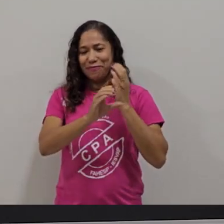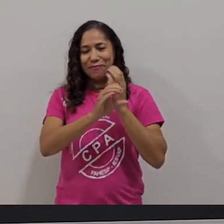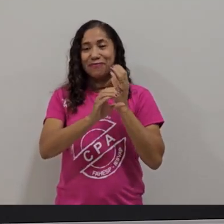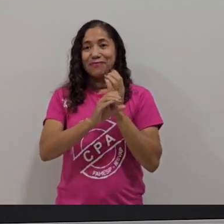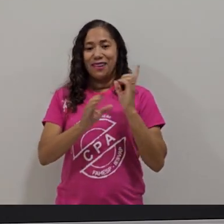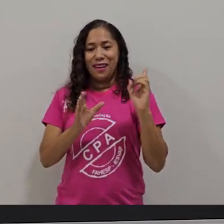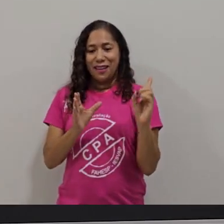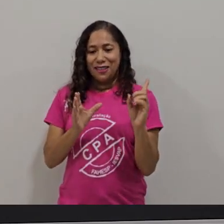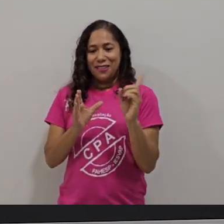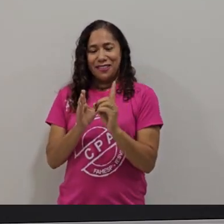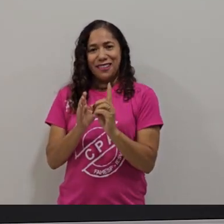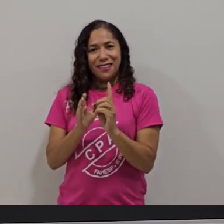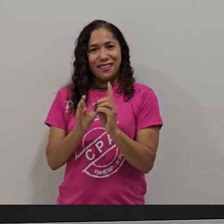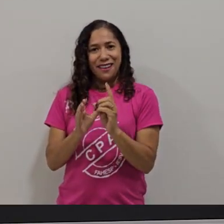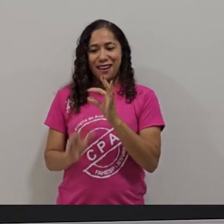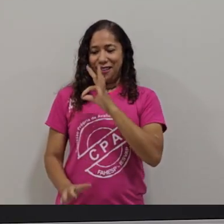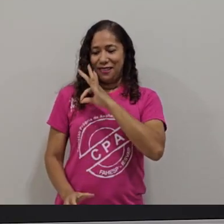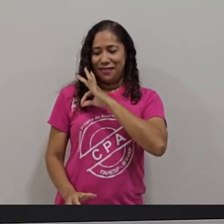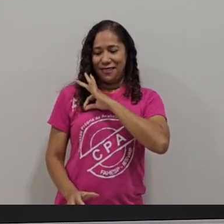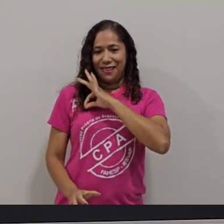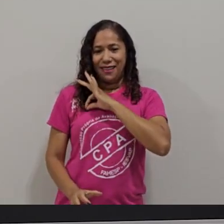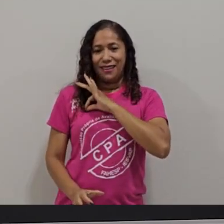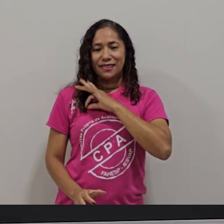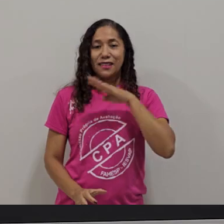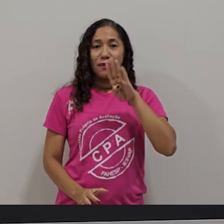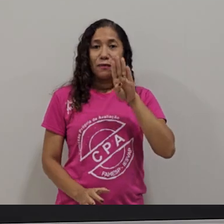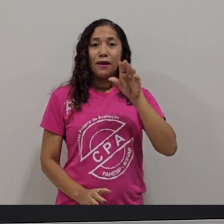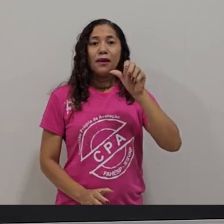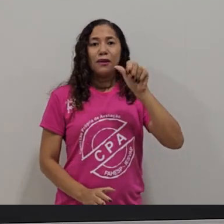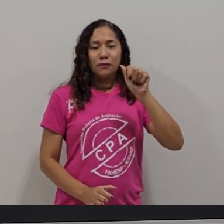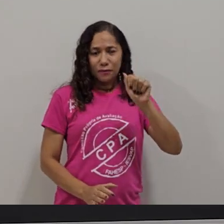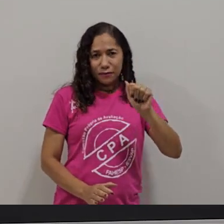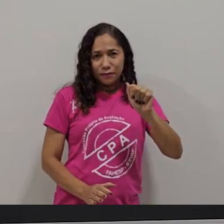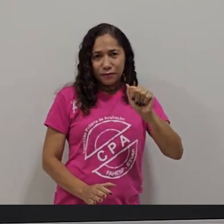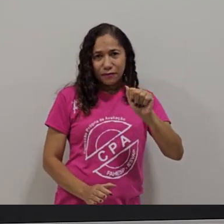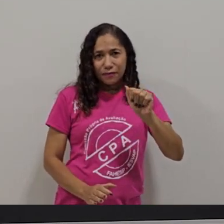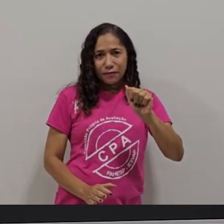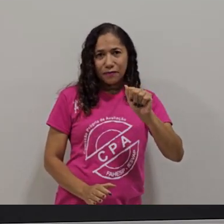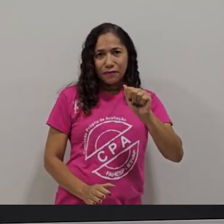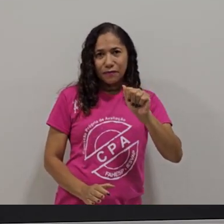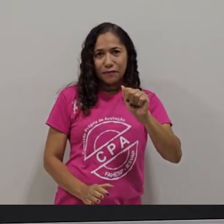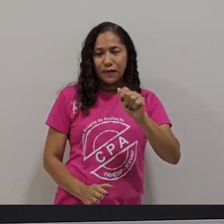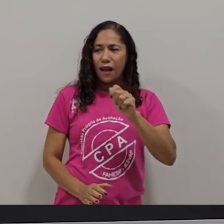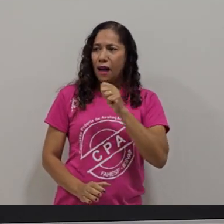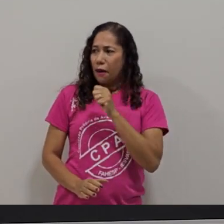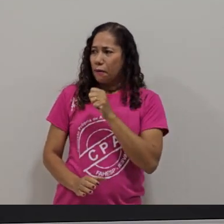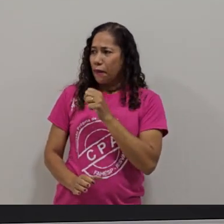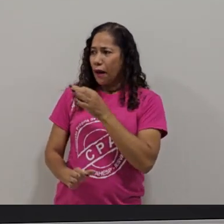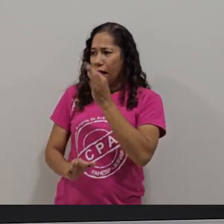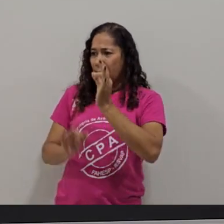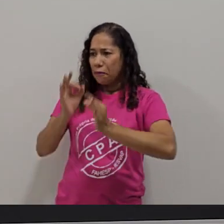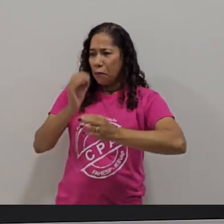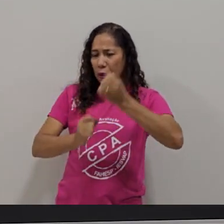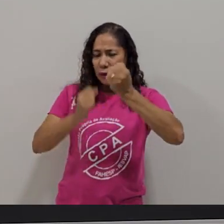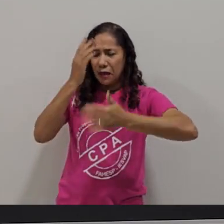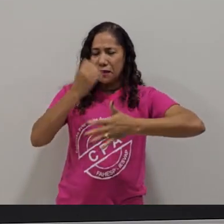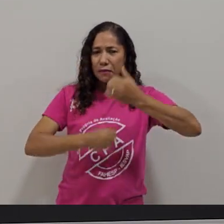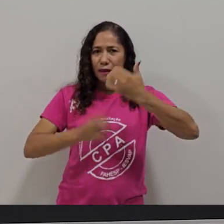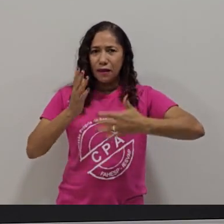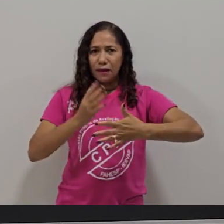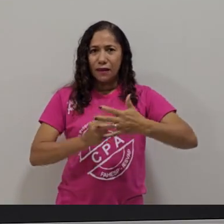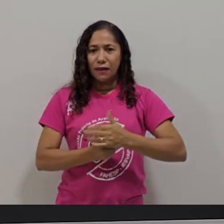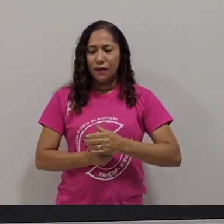ela chegar à delegacia para fazer, para reportar um crime ali, fazer uma denúncia e